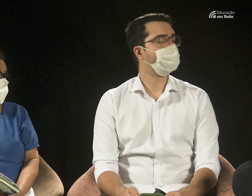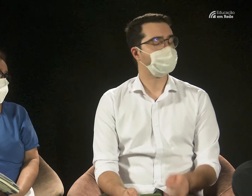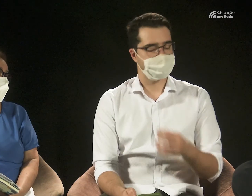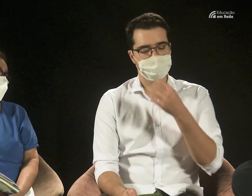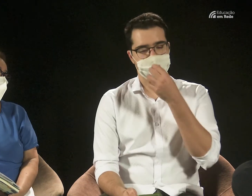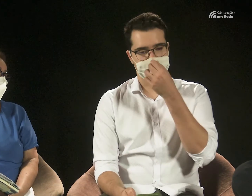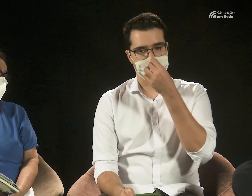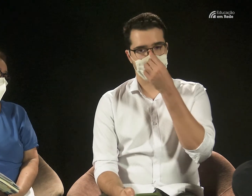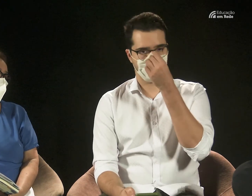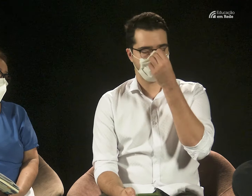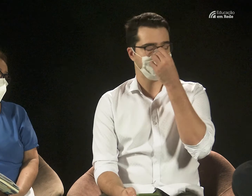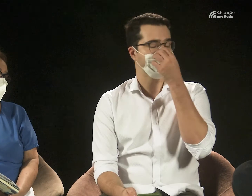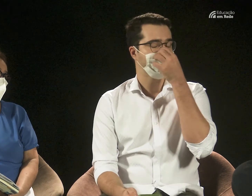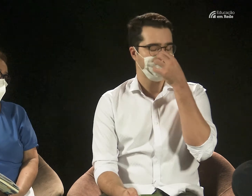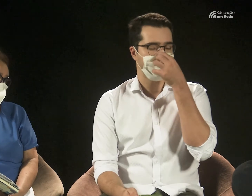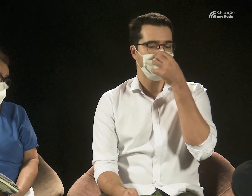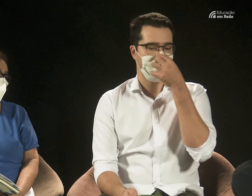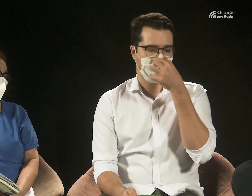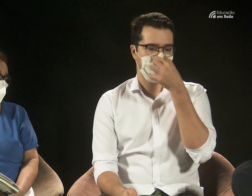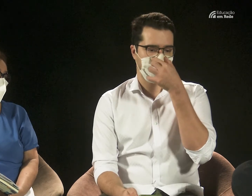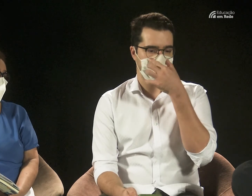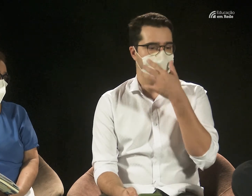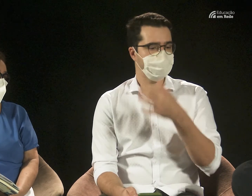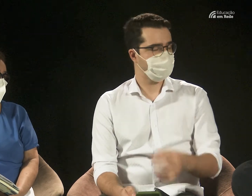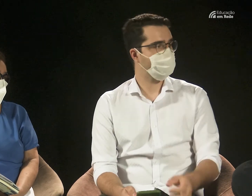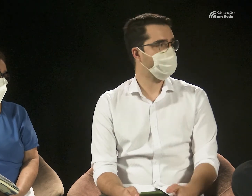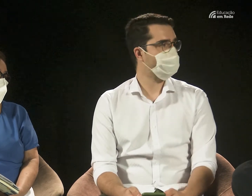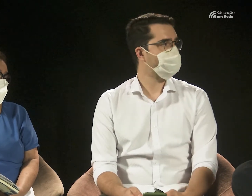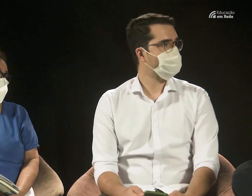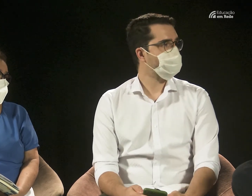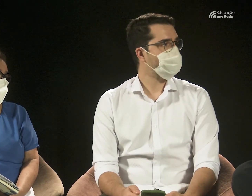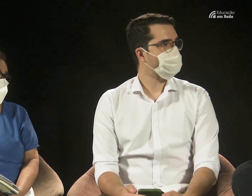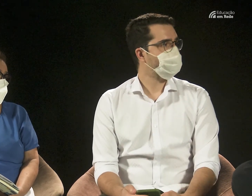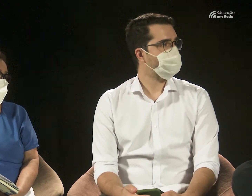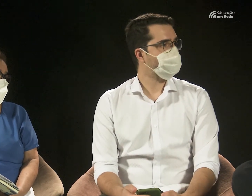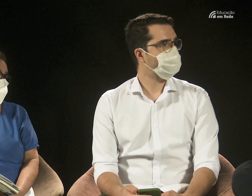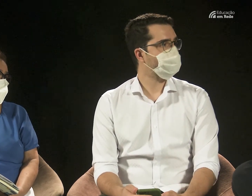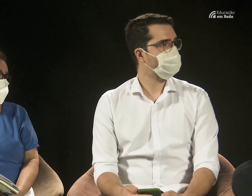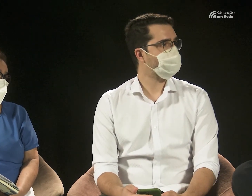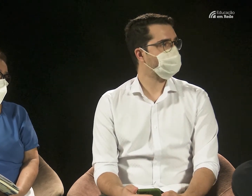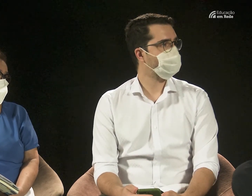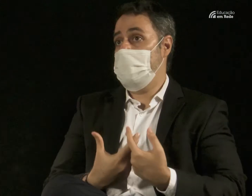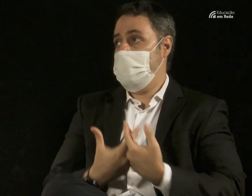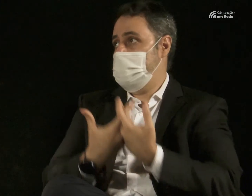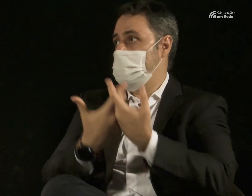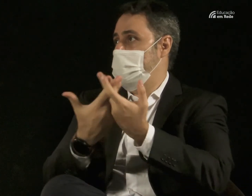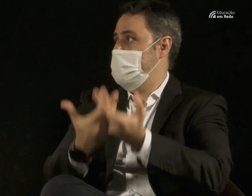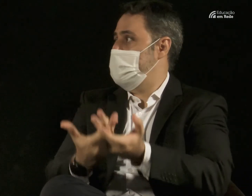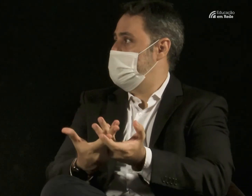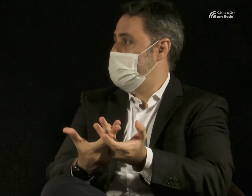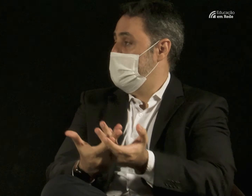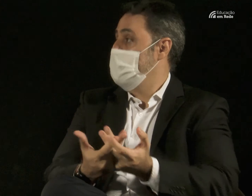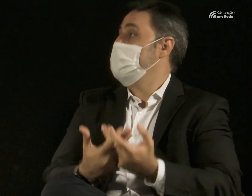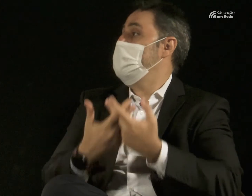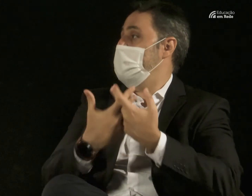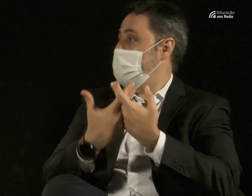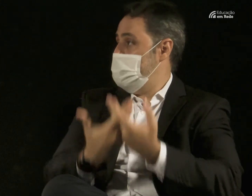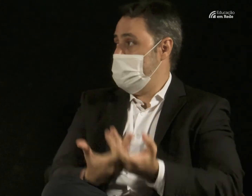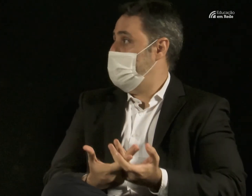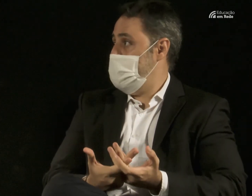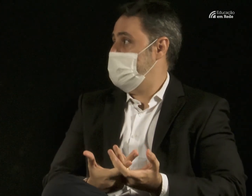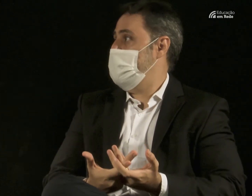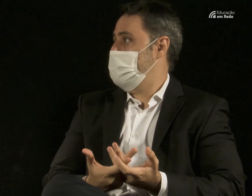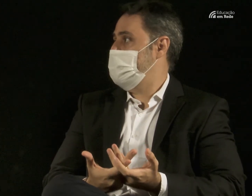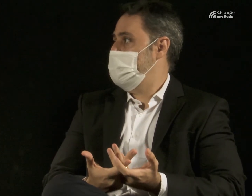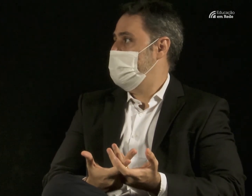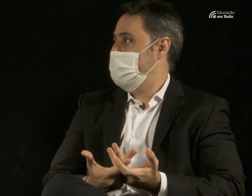cena um fator chamado subnotificação, que é justamente uma criança, adolescente que não consegue acessar os canais. Sim. E ela precisa